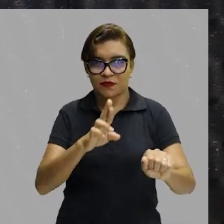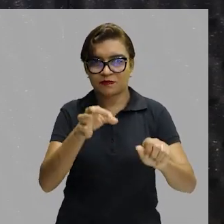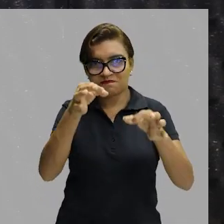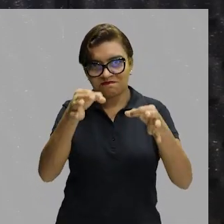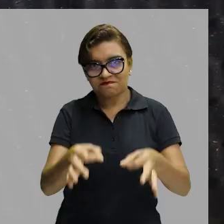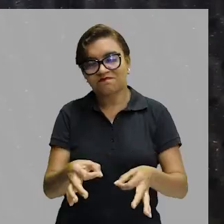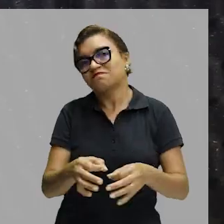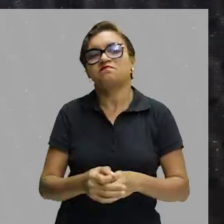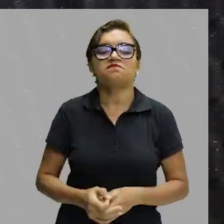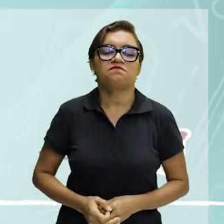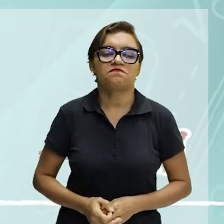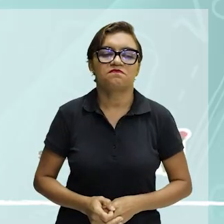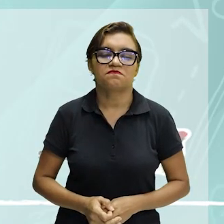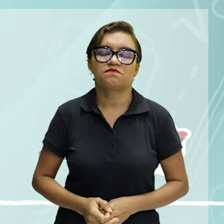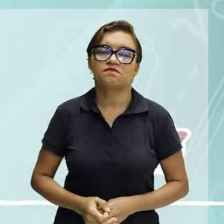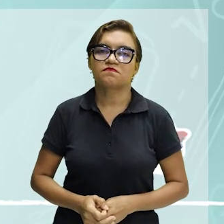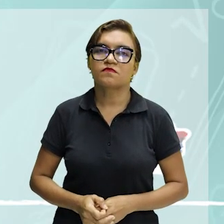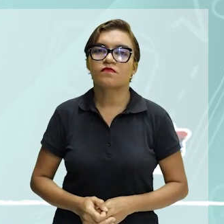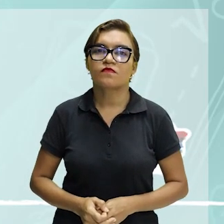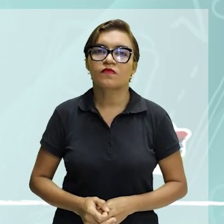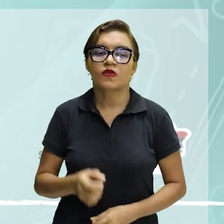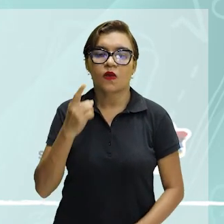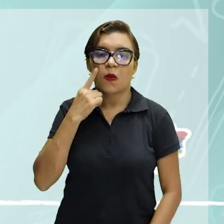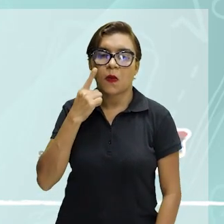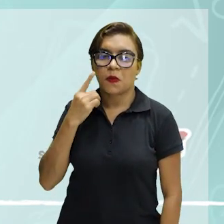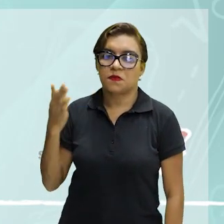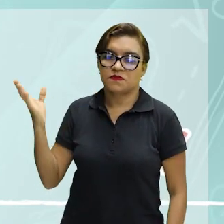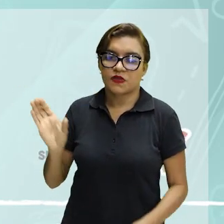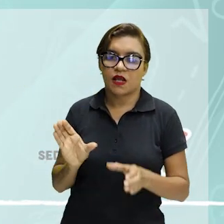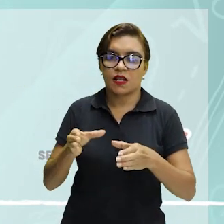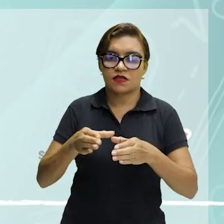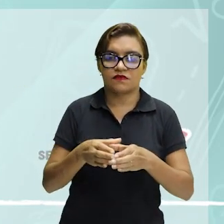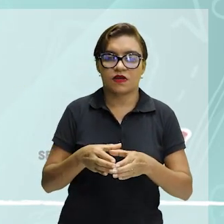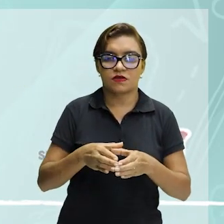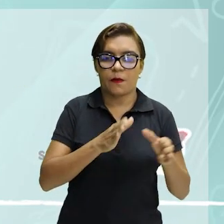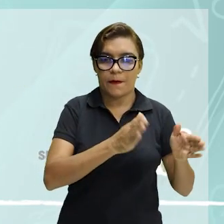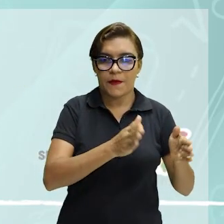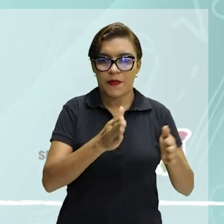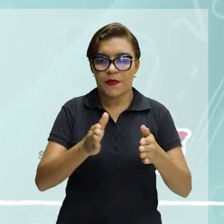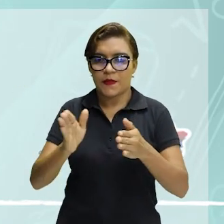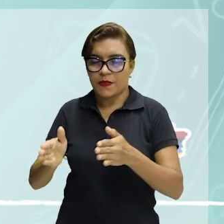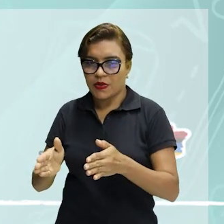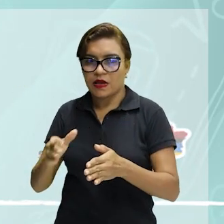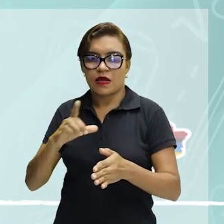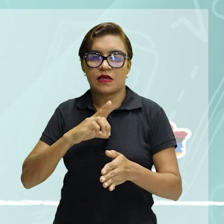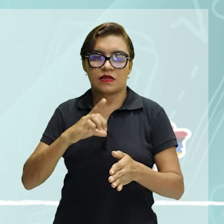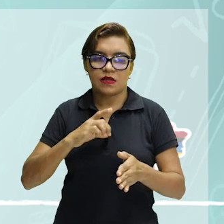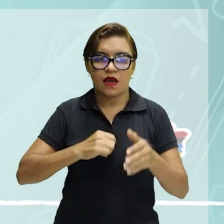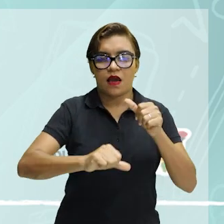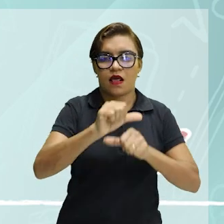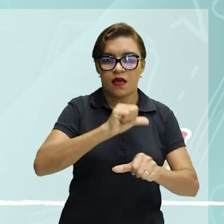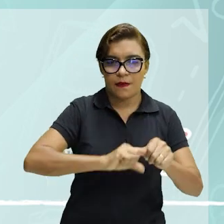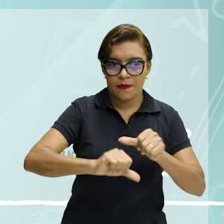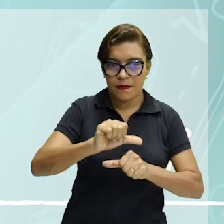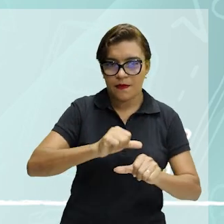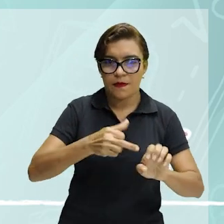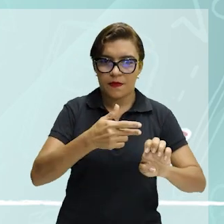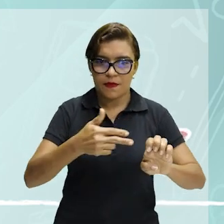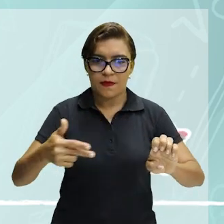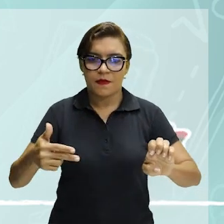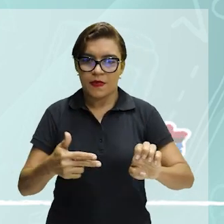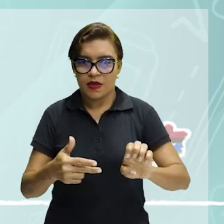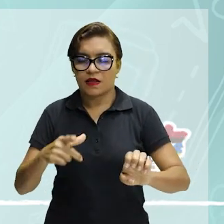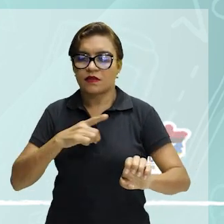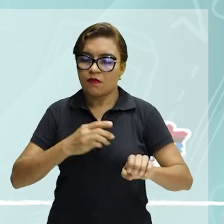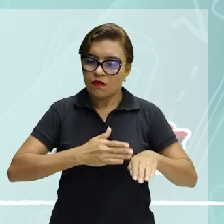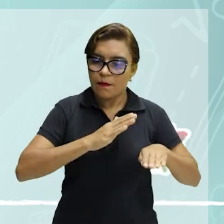aqui, para fechar. Na classificação periódica, considerando-se uma sequência de elementos de transição dispostos em